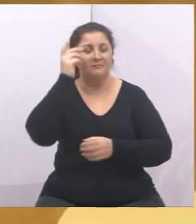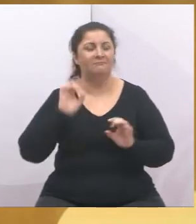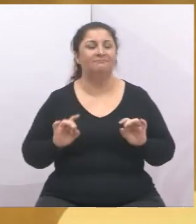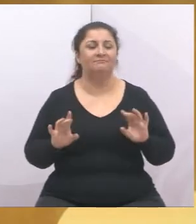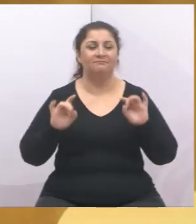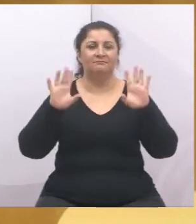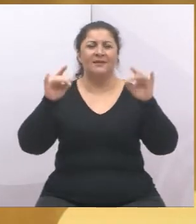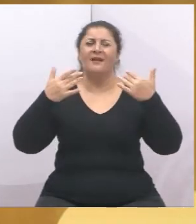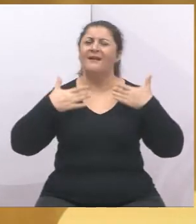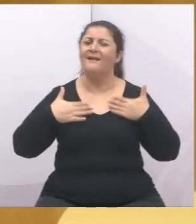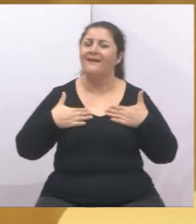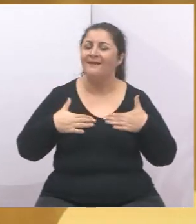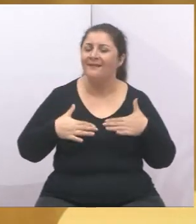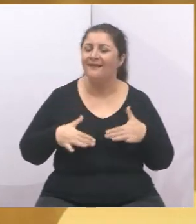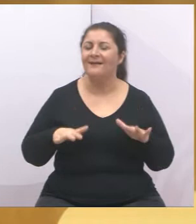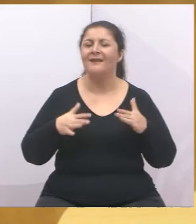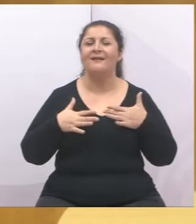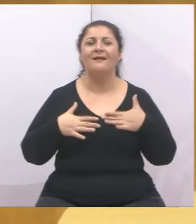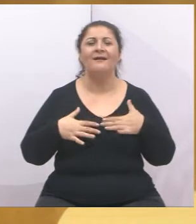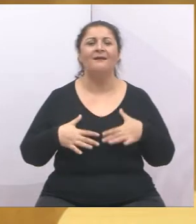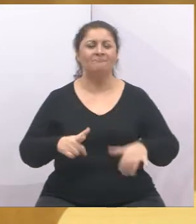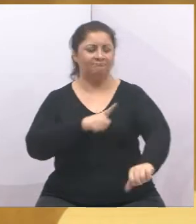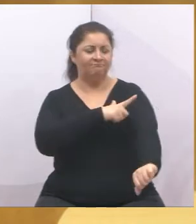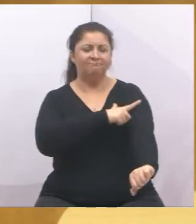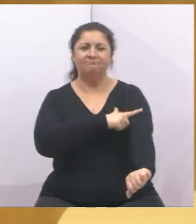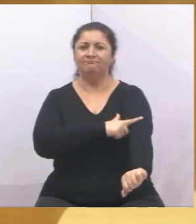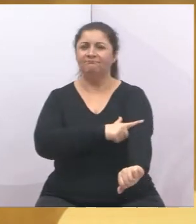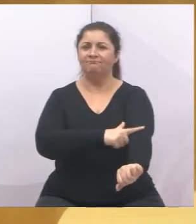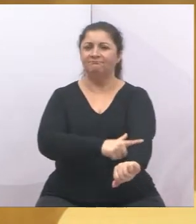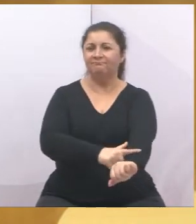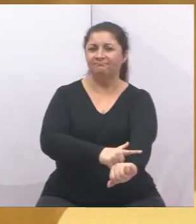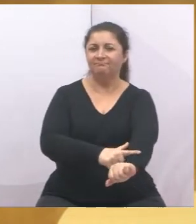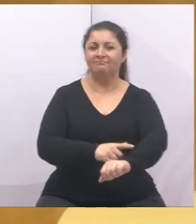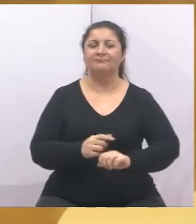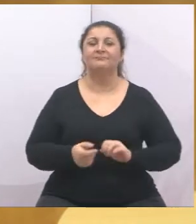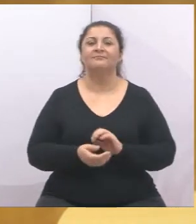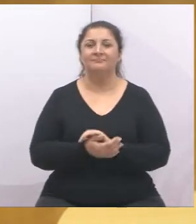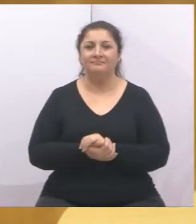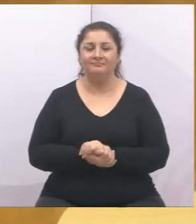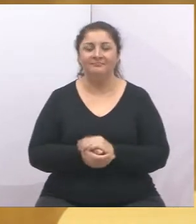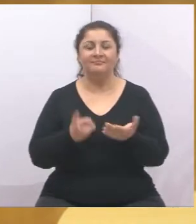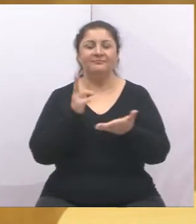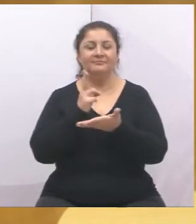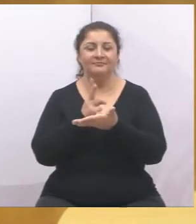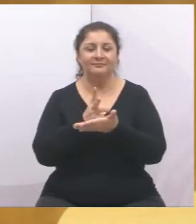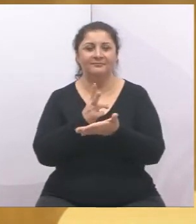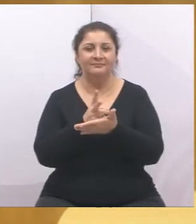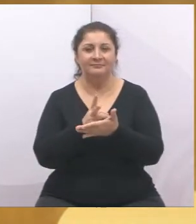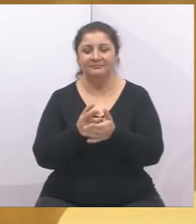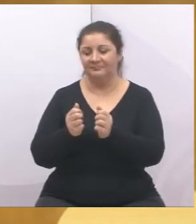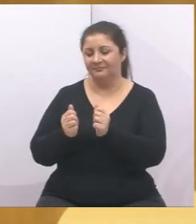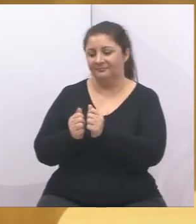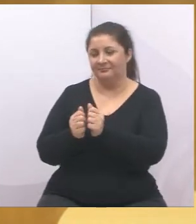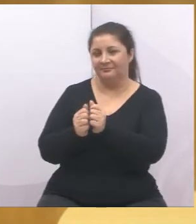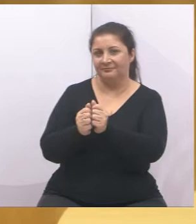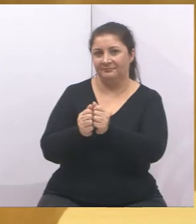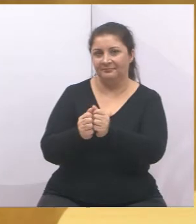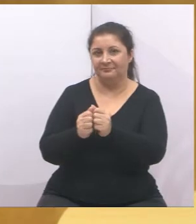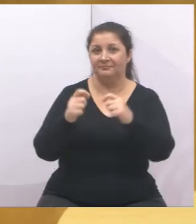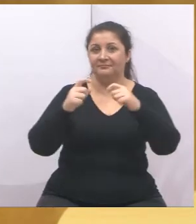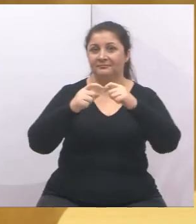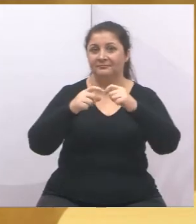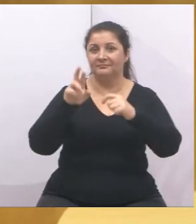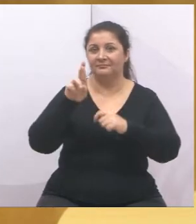naquela tranquilidade dele, naquela educação, naquela calma, sempre ao lado do Dr. Rubens